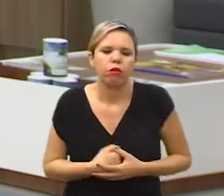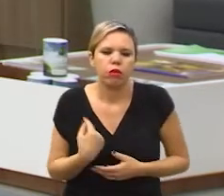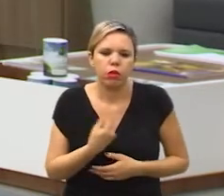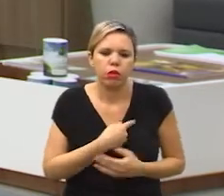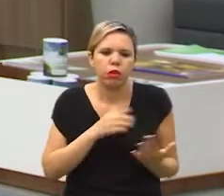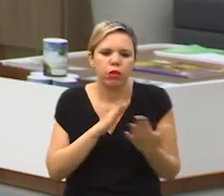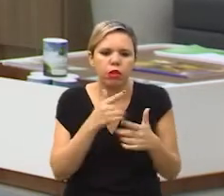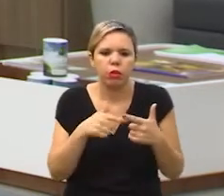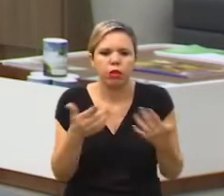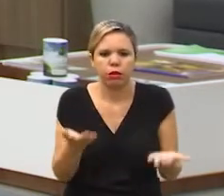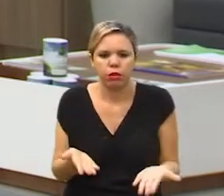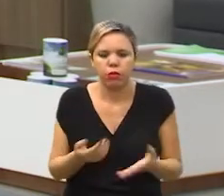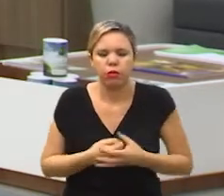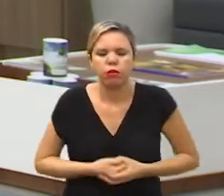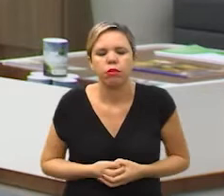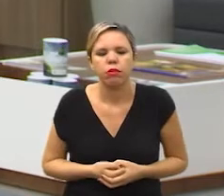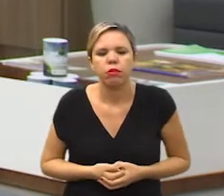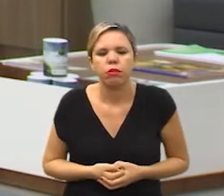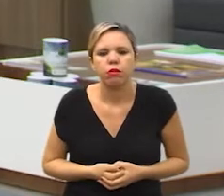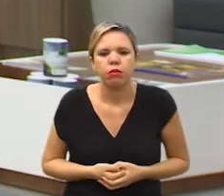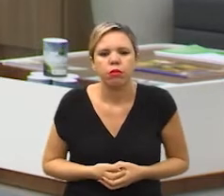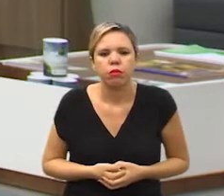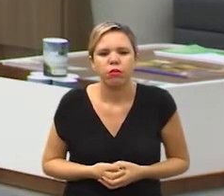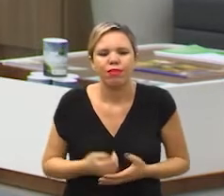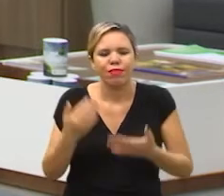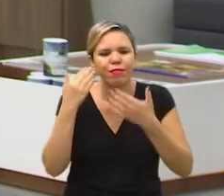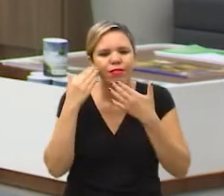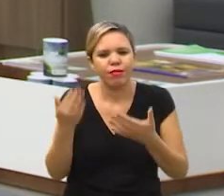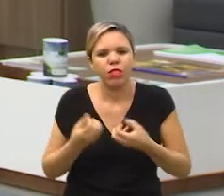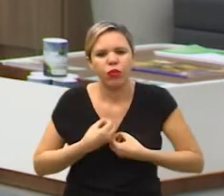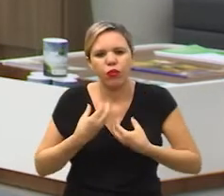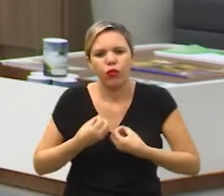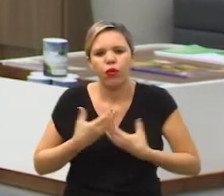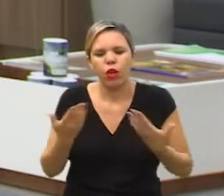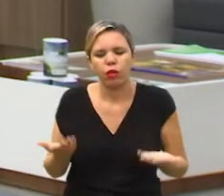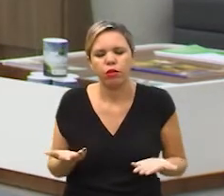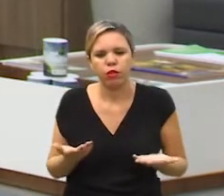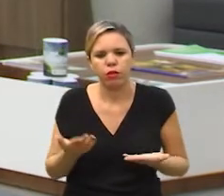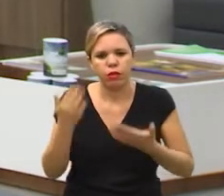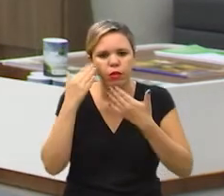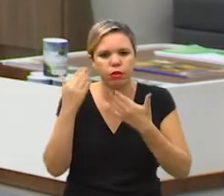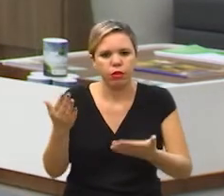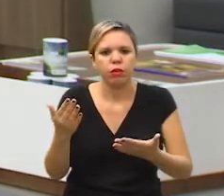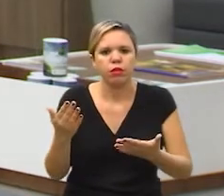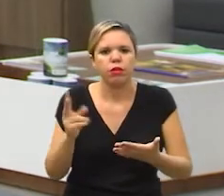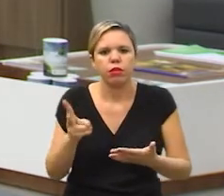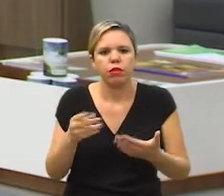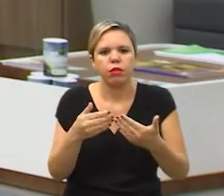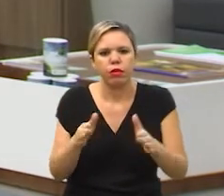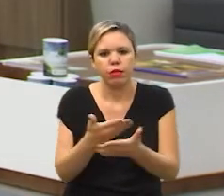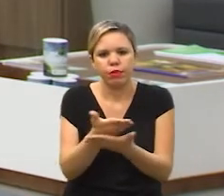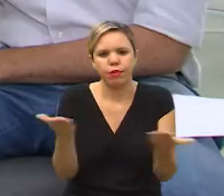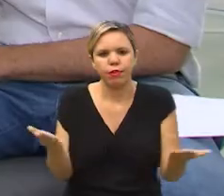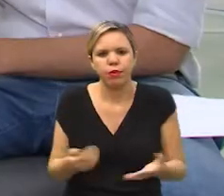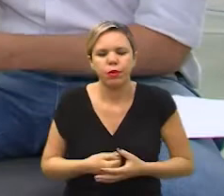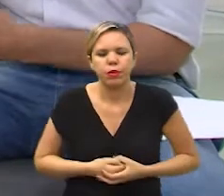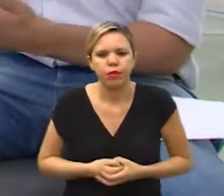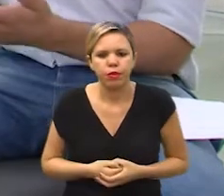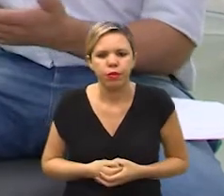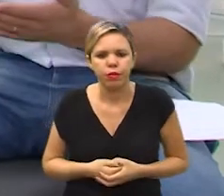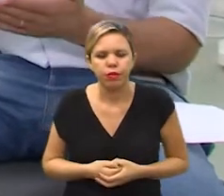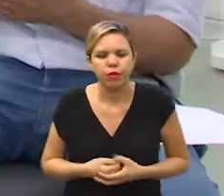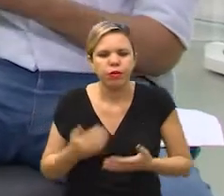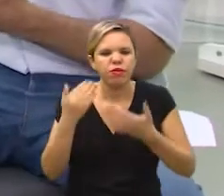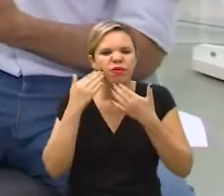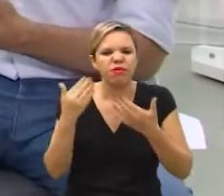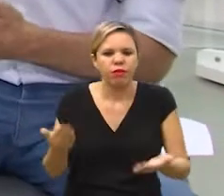se depara com situações dessa forma. É isso. Muito obrigado pelas informações, Wellington. Eu que agradeço, sempre à disposição de vocês. É isso.